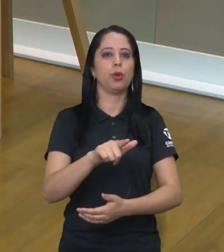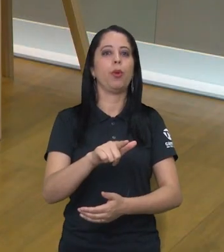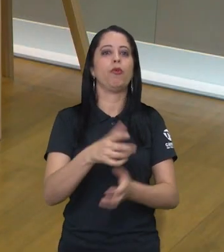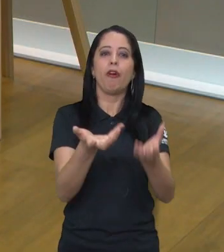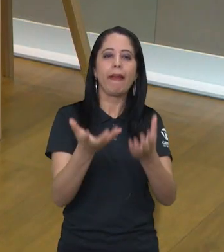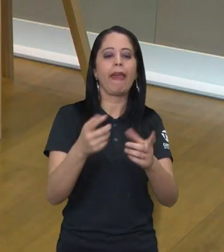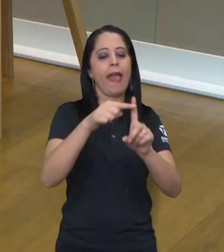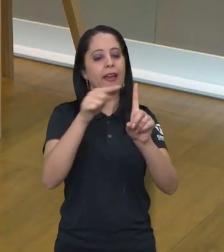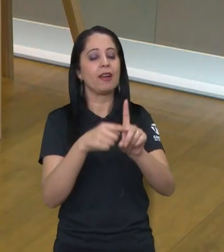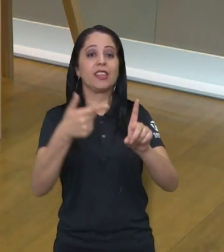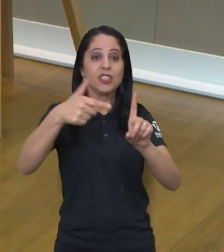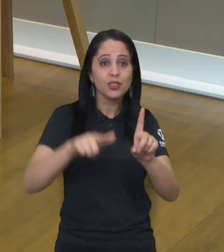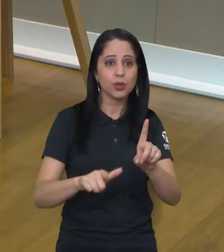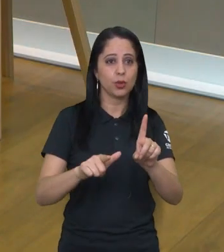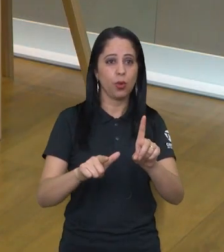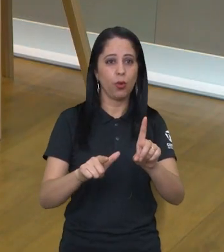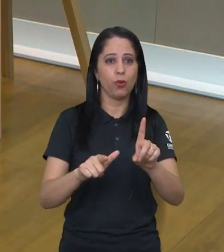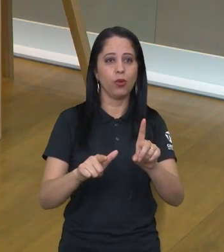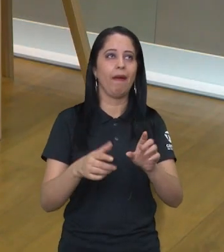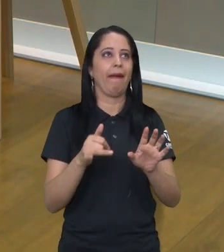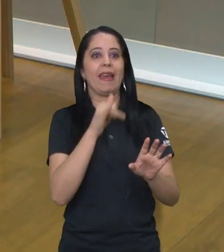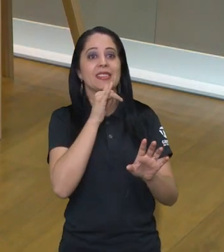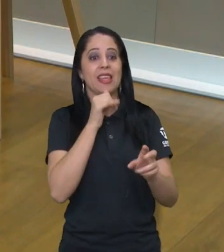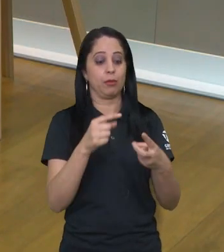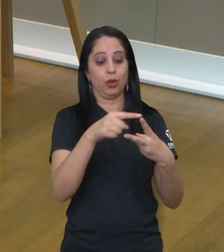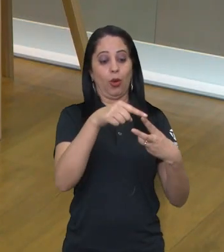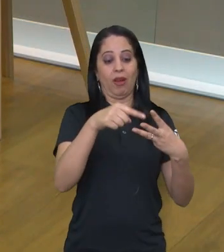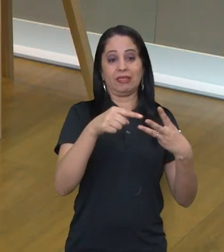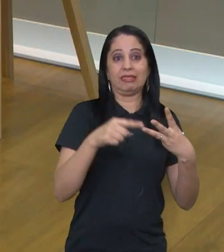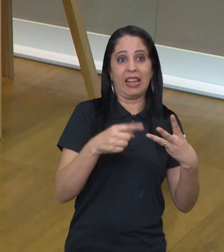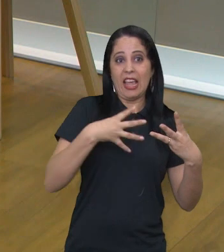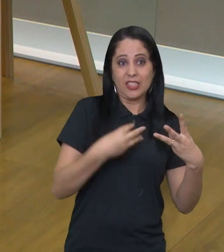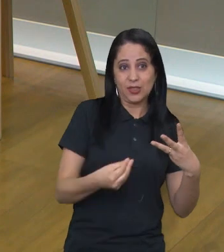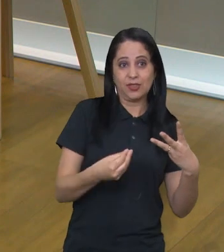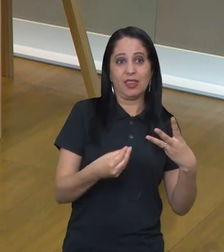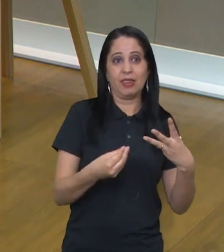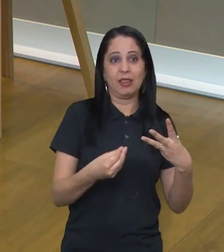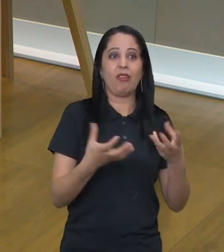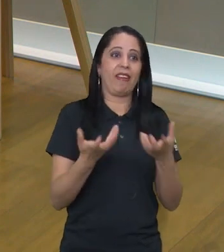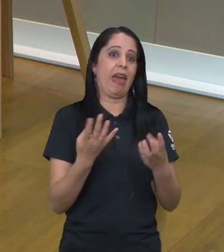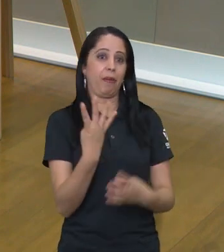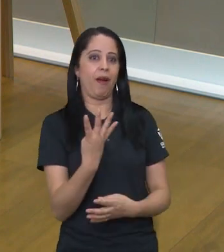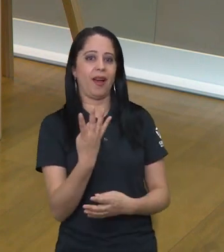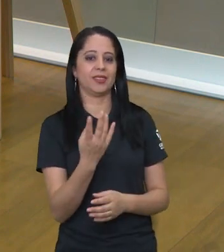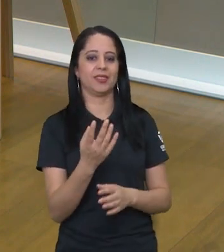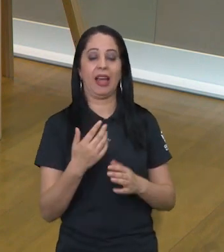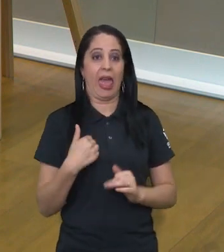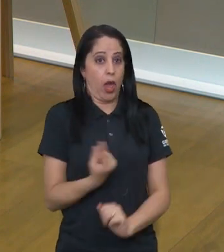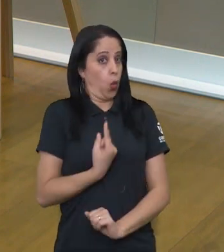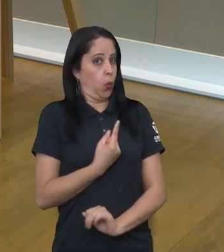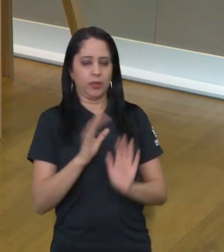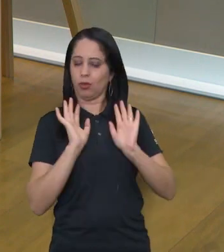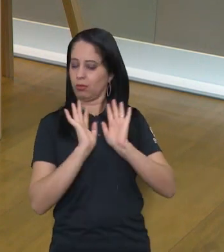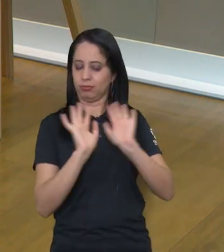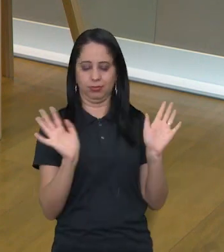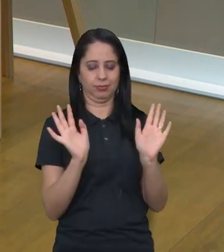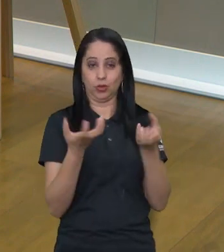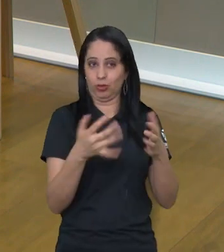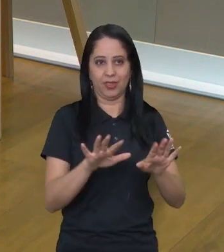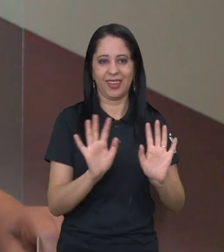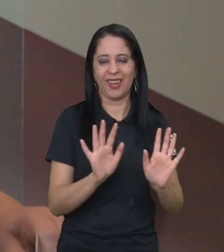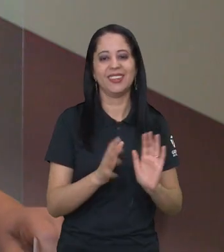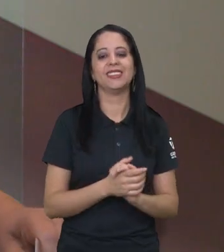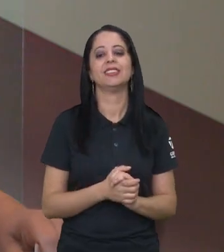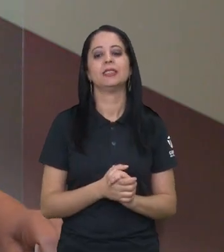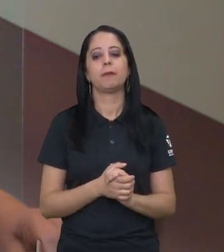mesmo. Eu quero ter mais um filho, tenho 3 e quero o 4º. No meu caso, eu só tenho 1 e tá bom demais. Parei por aqui. Mas a mulher